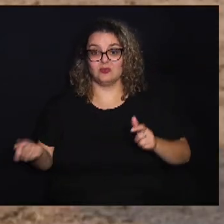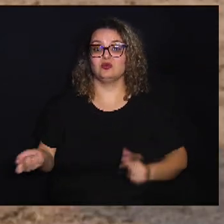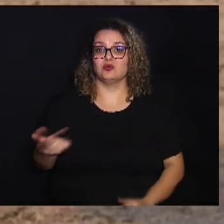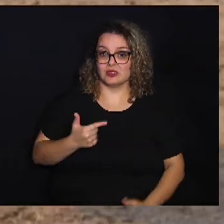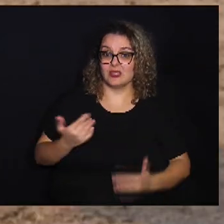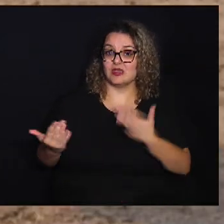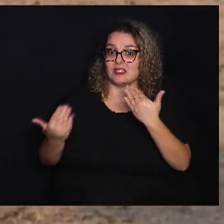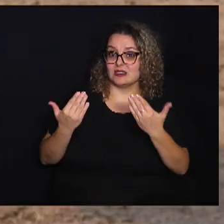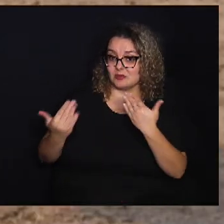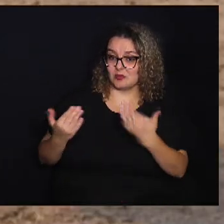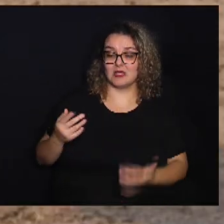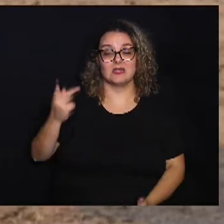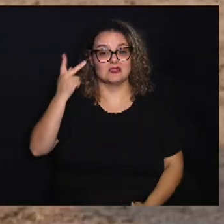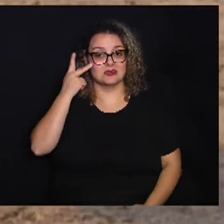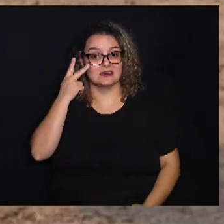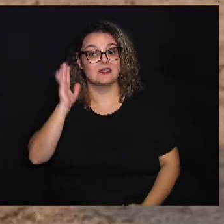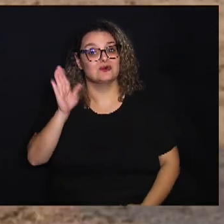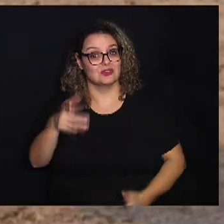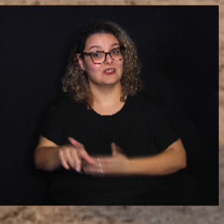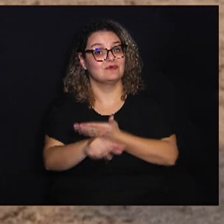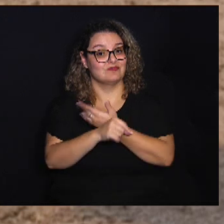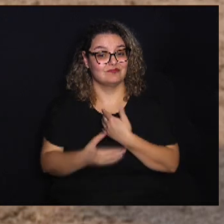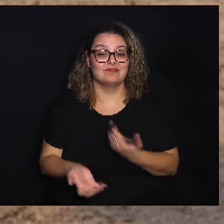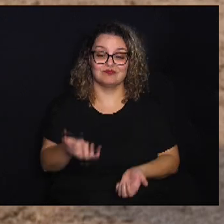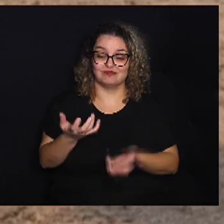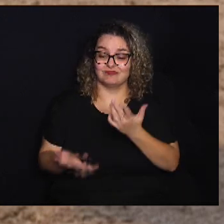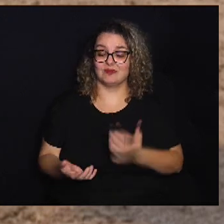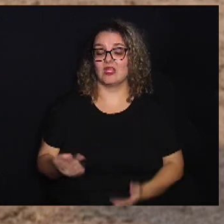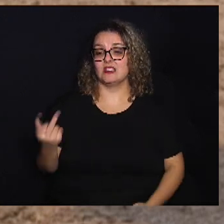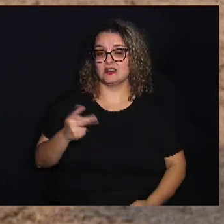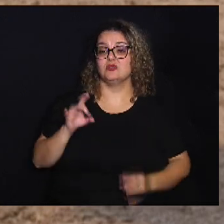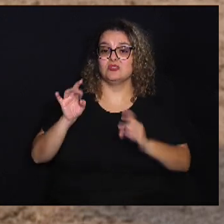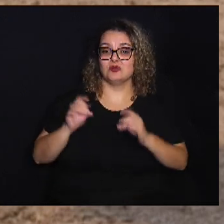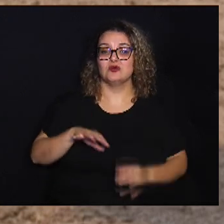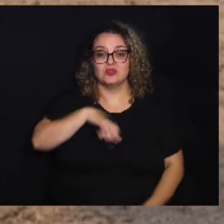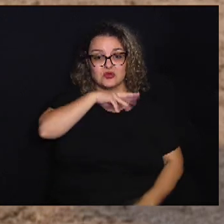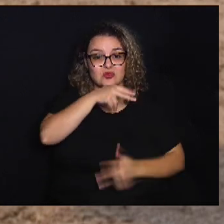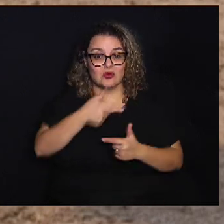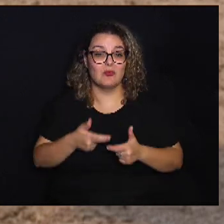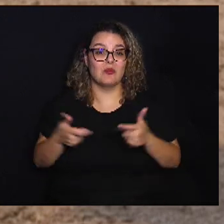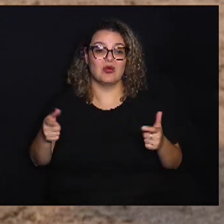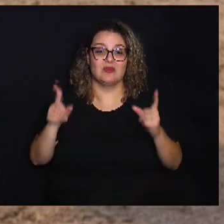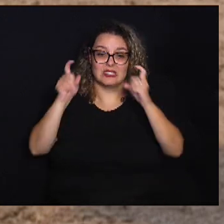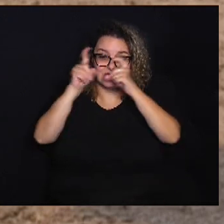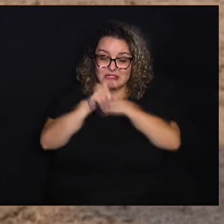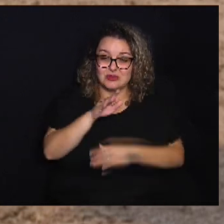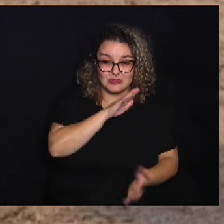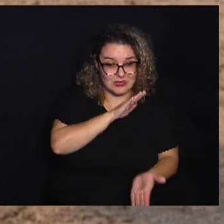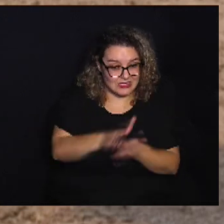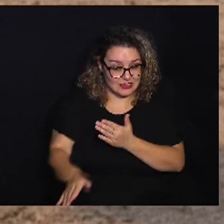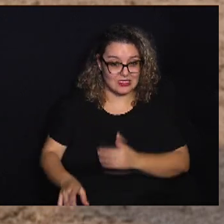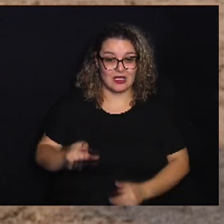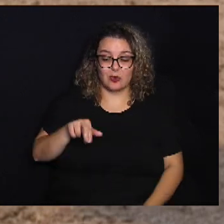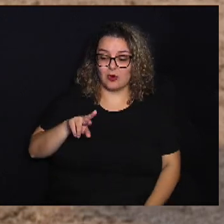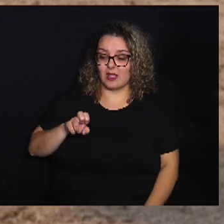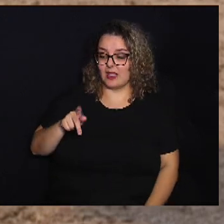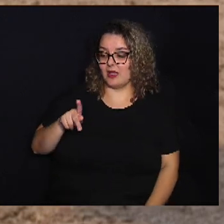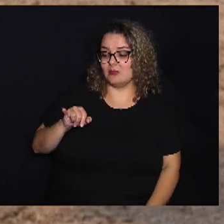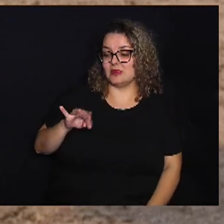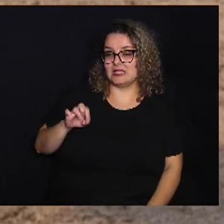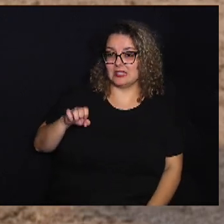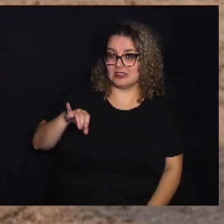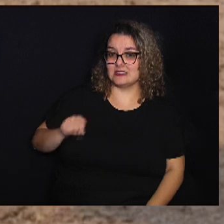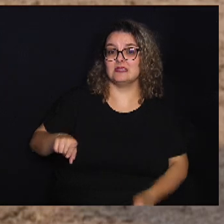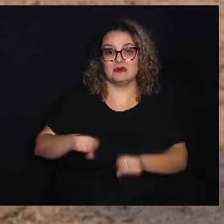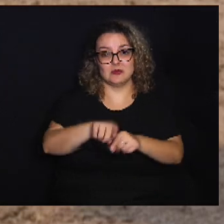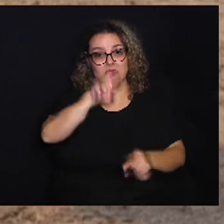já queimou no Pantanal. Segundo os especialistas, os animais com maior dificuldade de fuga são os répteis e os insetos.